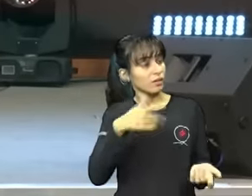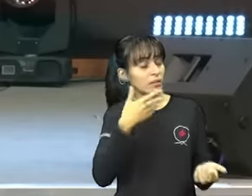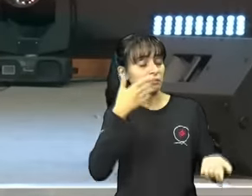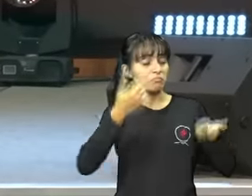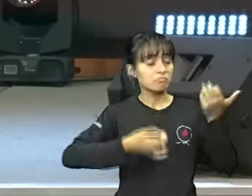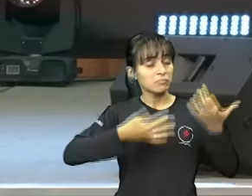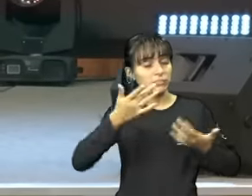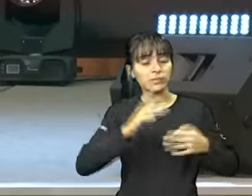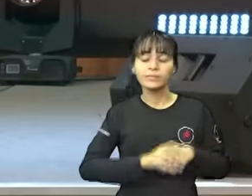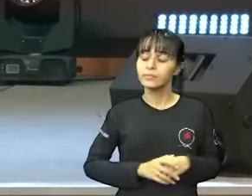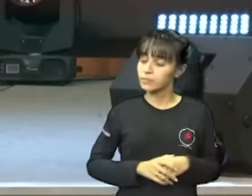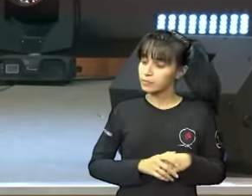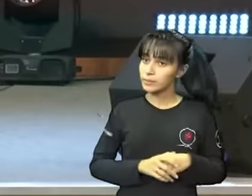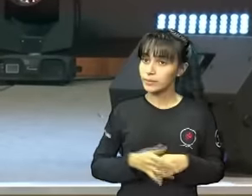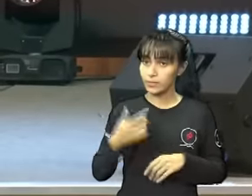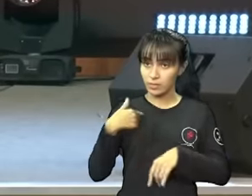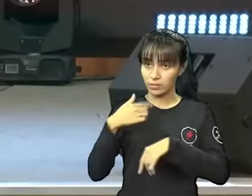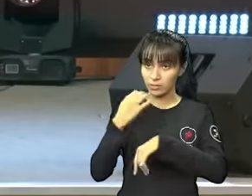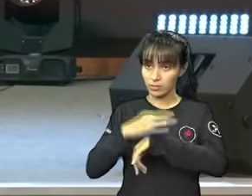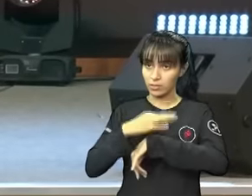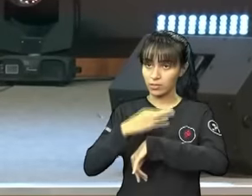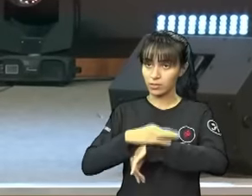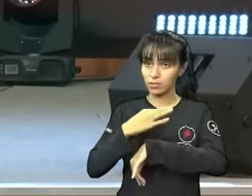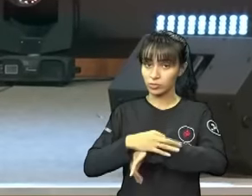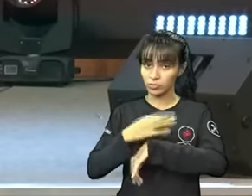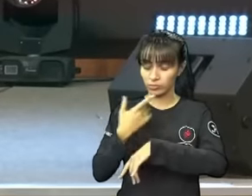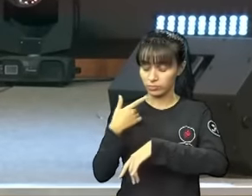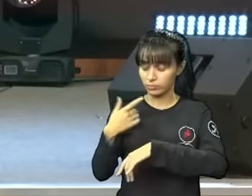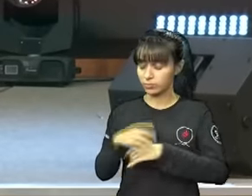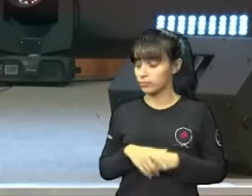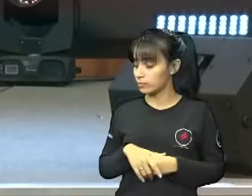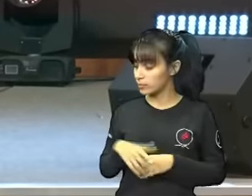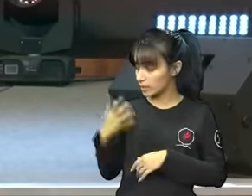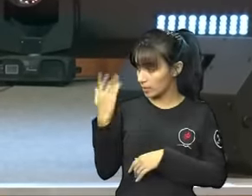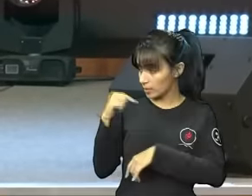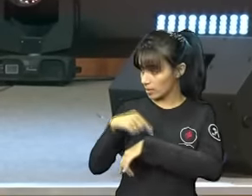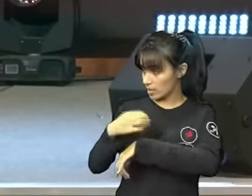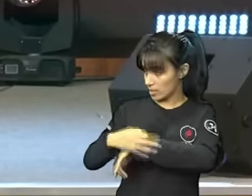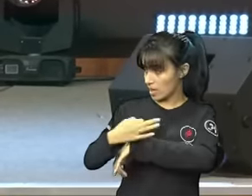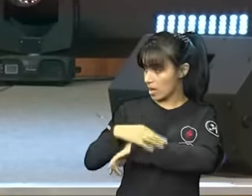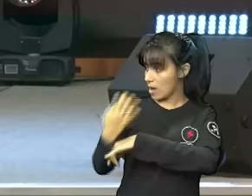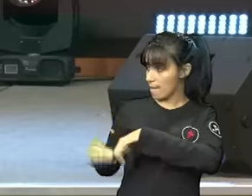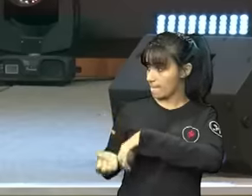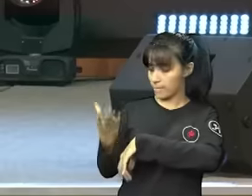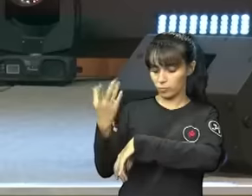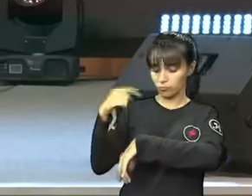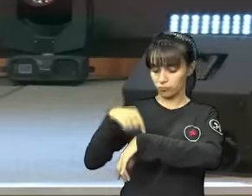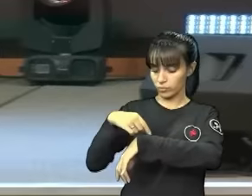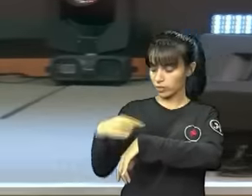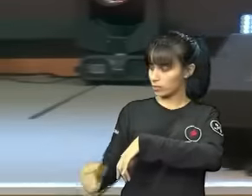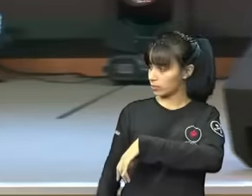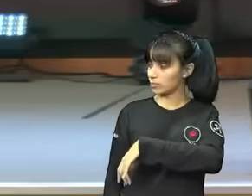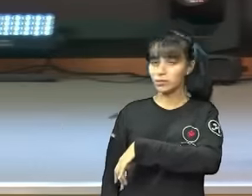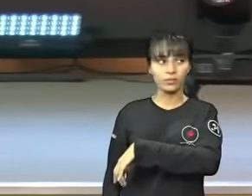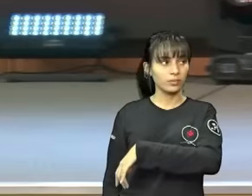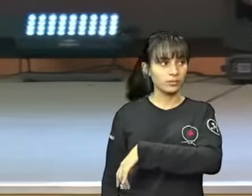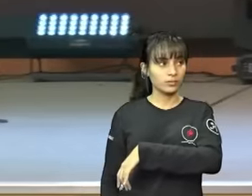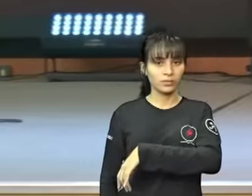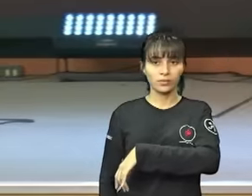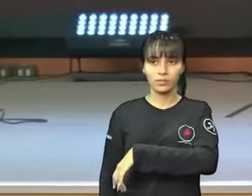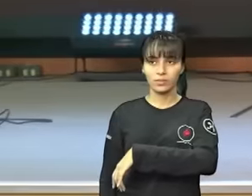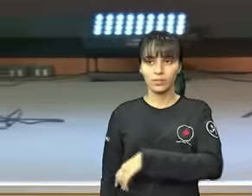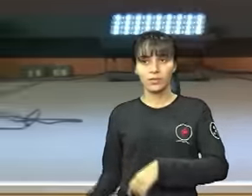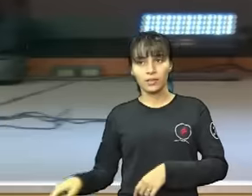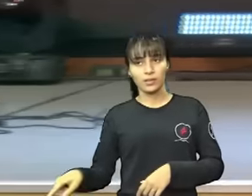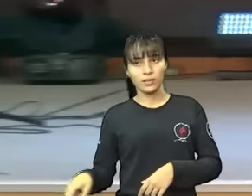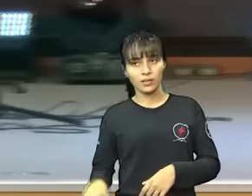falar aí eu virei disse assim eu tava com relógio né Aí eu disse assim você sabia que esse relógio apareceu aqui no meu puxo Oi e